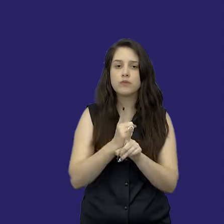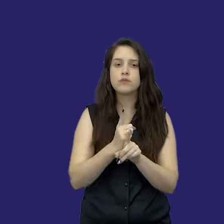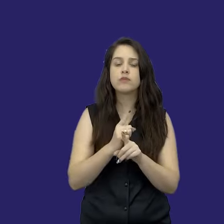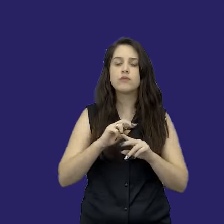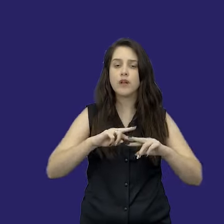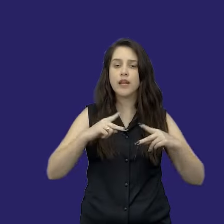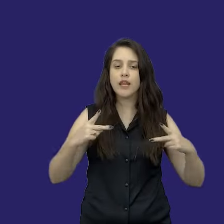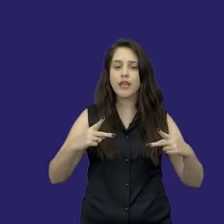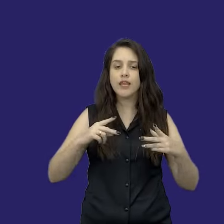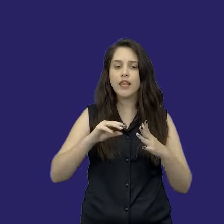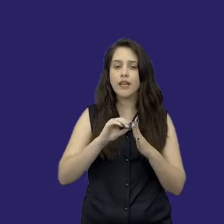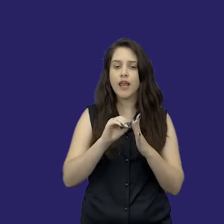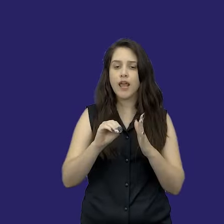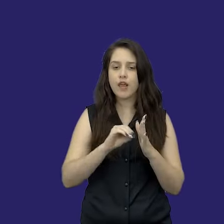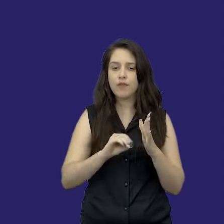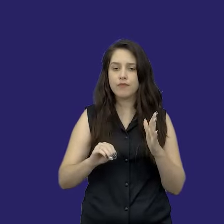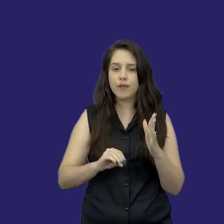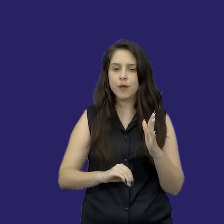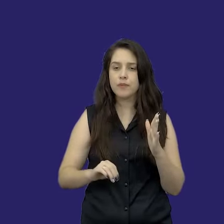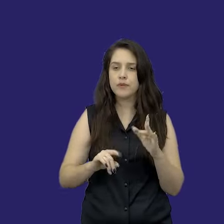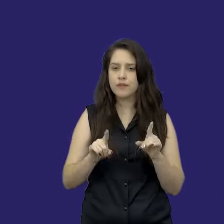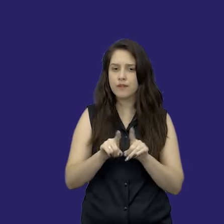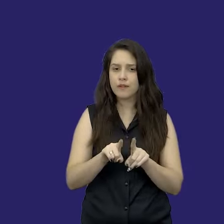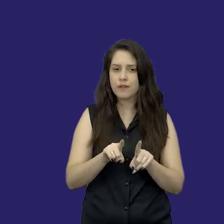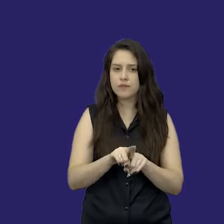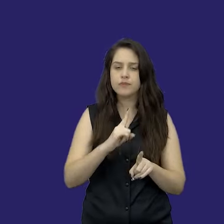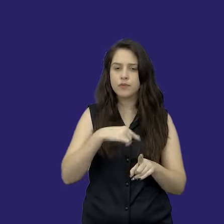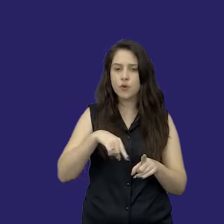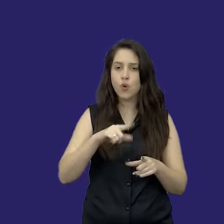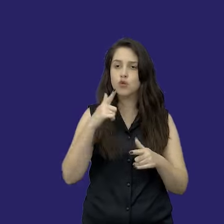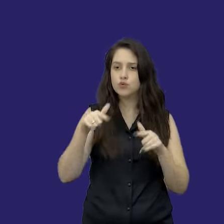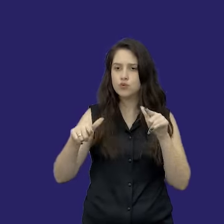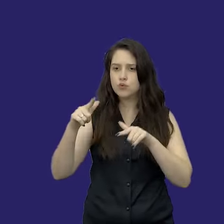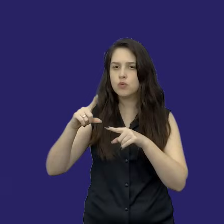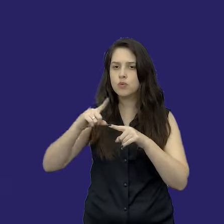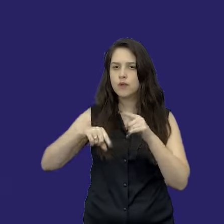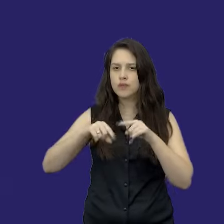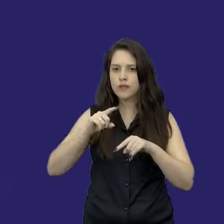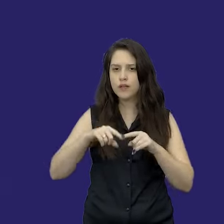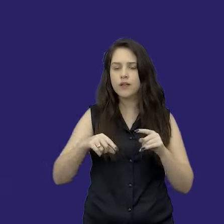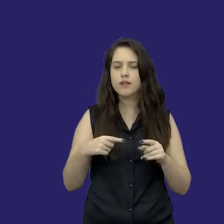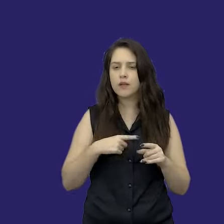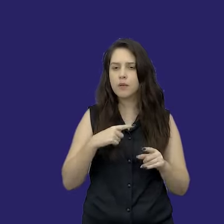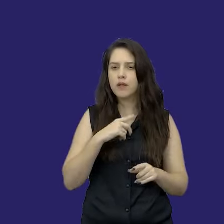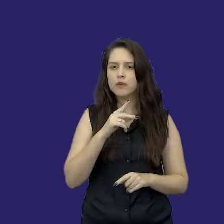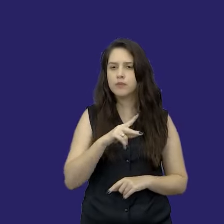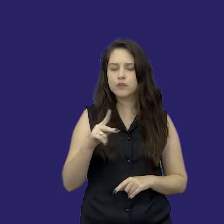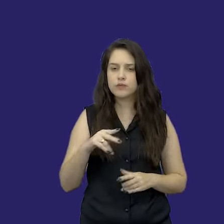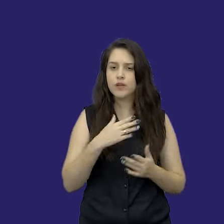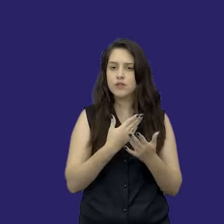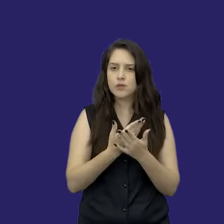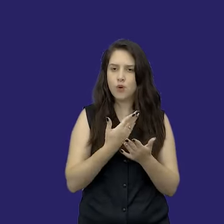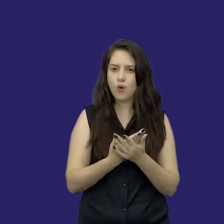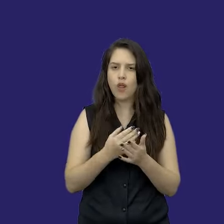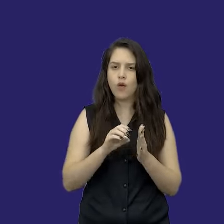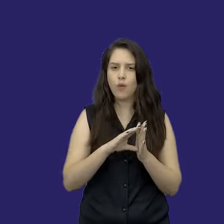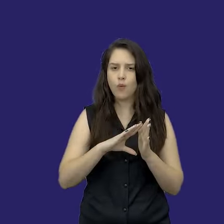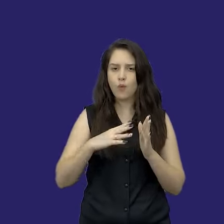EFAP, não só o caderno do Aprender Sempre, como também os outros materiais, como São Paulo Faz Escola, o currículo em